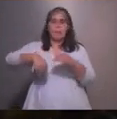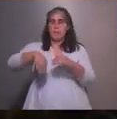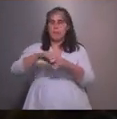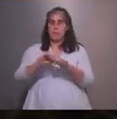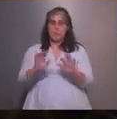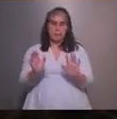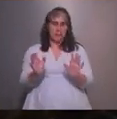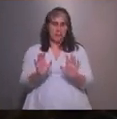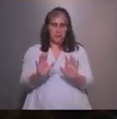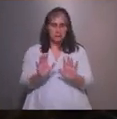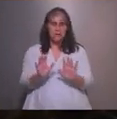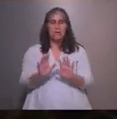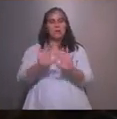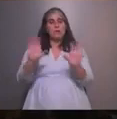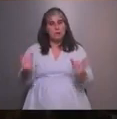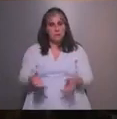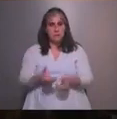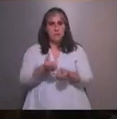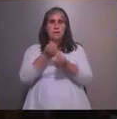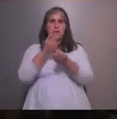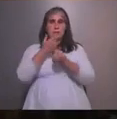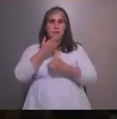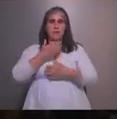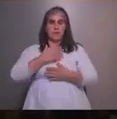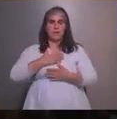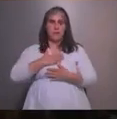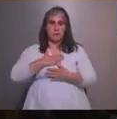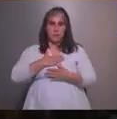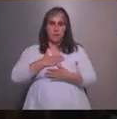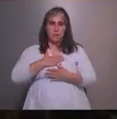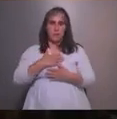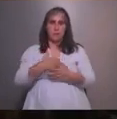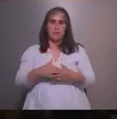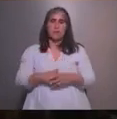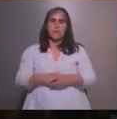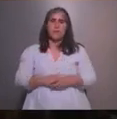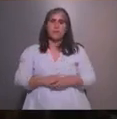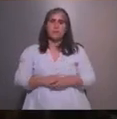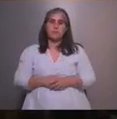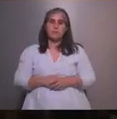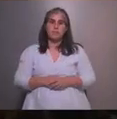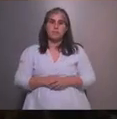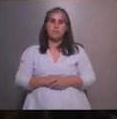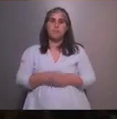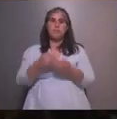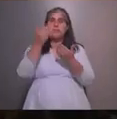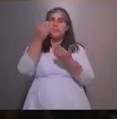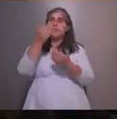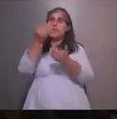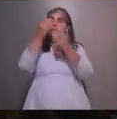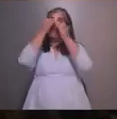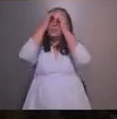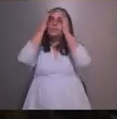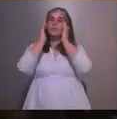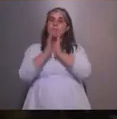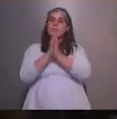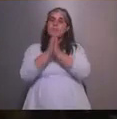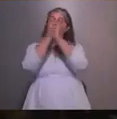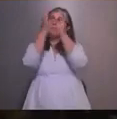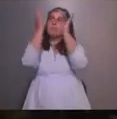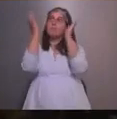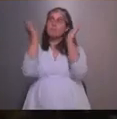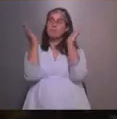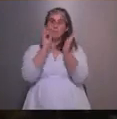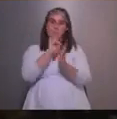nos deixeis cair em tentação, mas livrai-nos do mal. Dios te salve María, llena eres